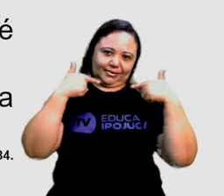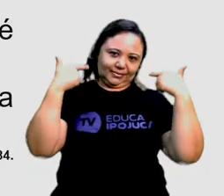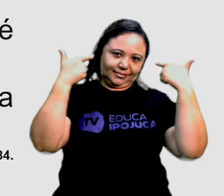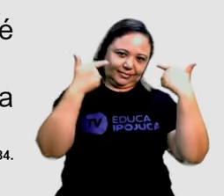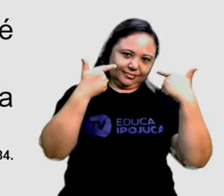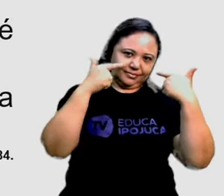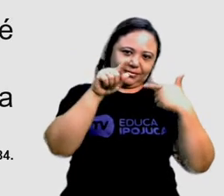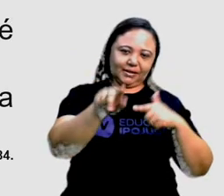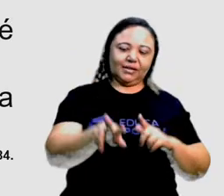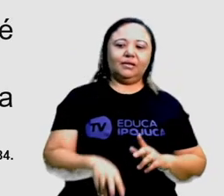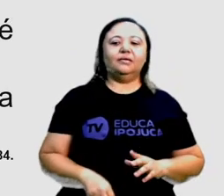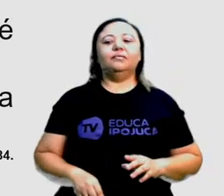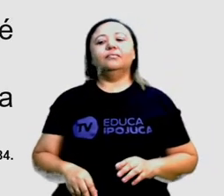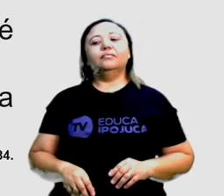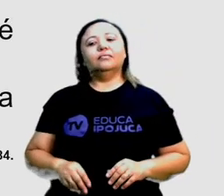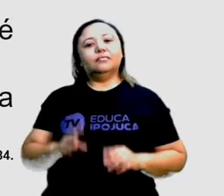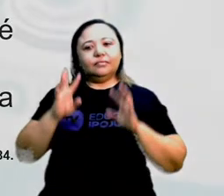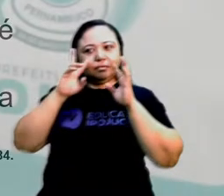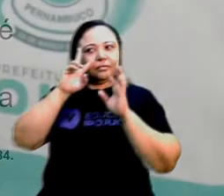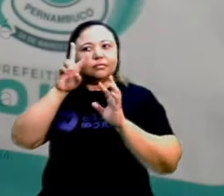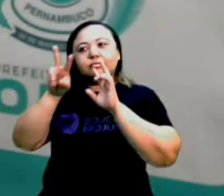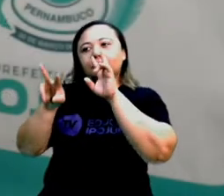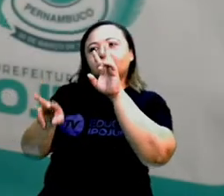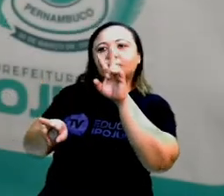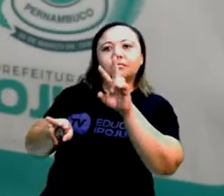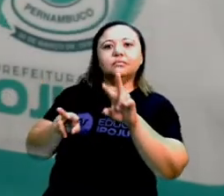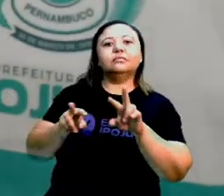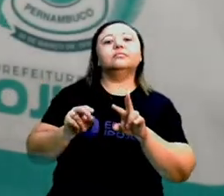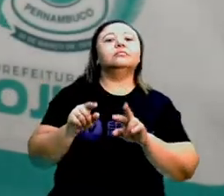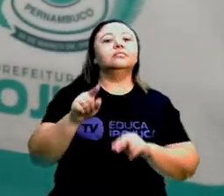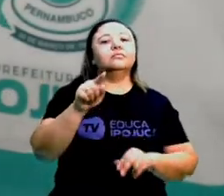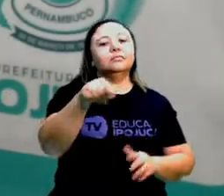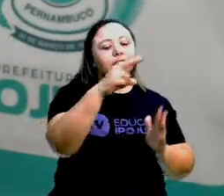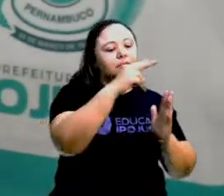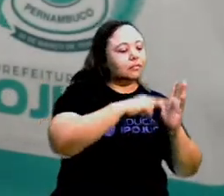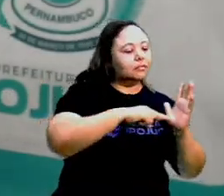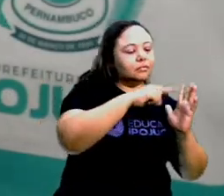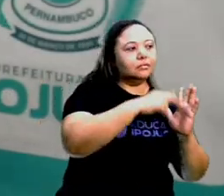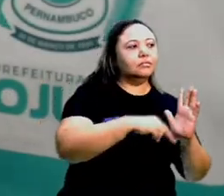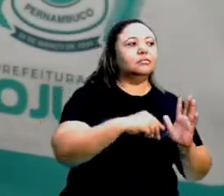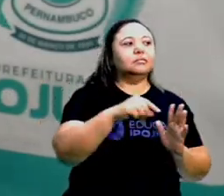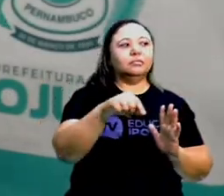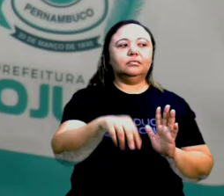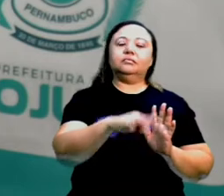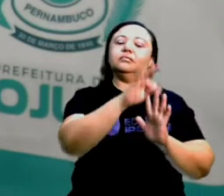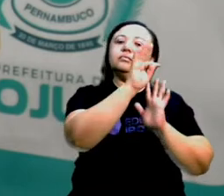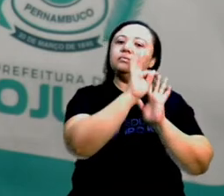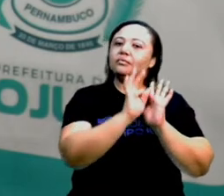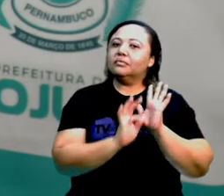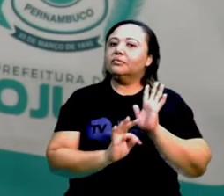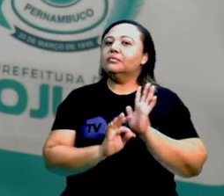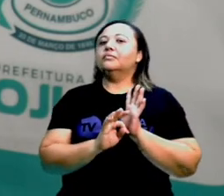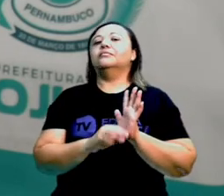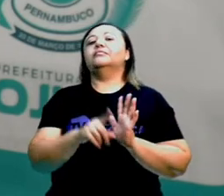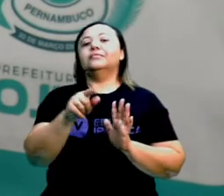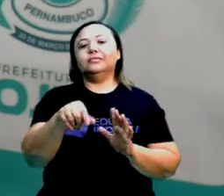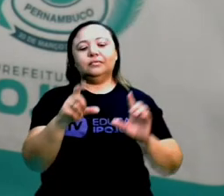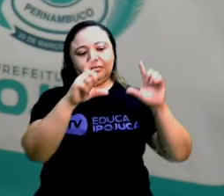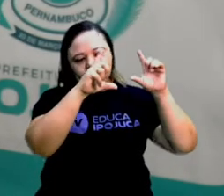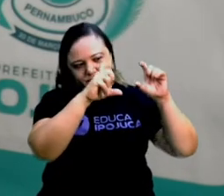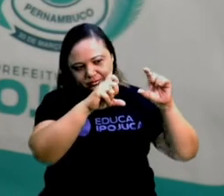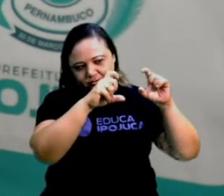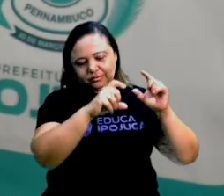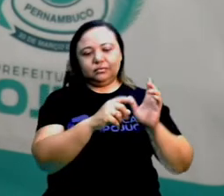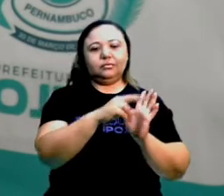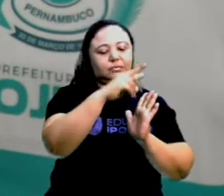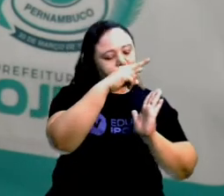ele. Por isso é que o encarava. Então, vocês vão reler esse trecho aí, ok? Tira uma foto,